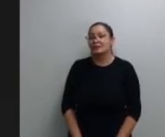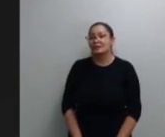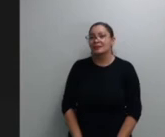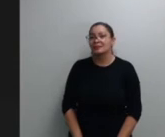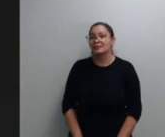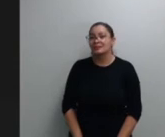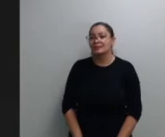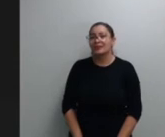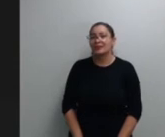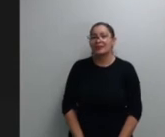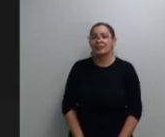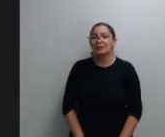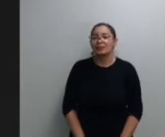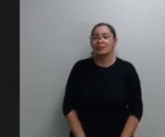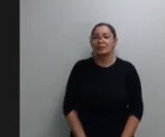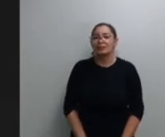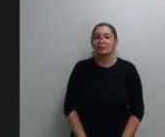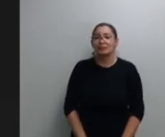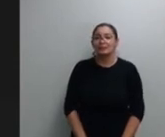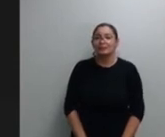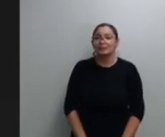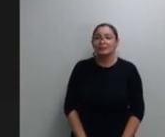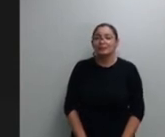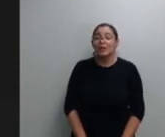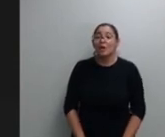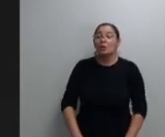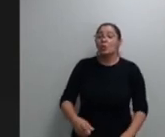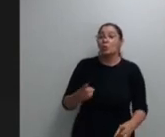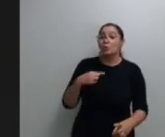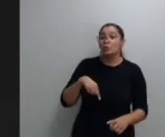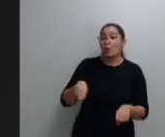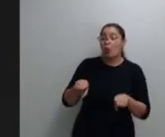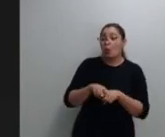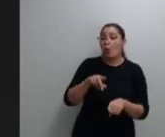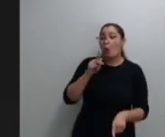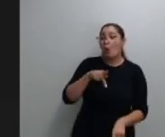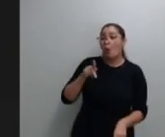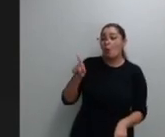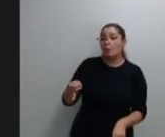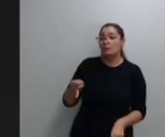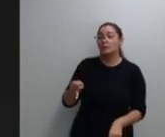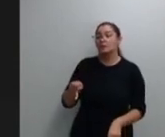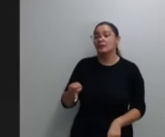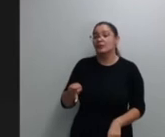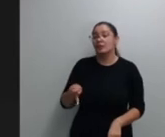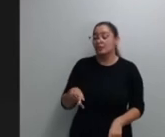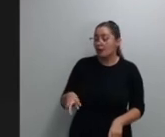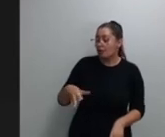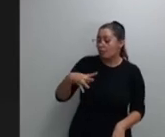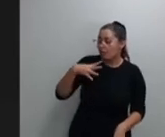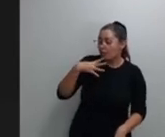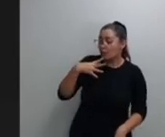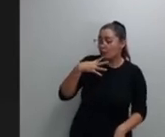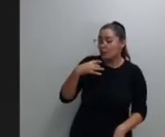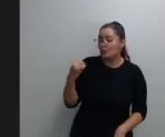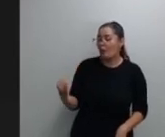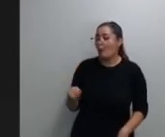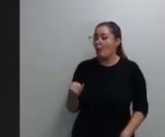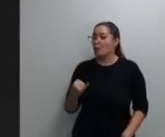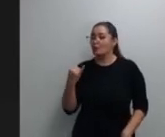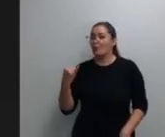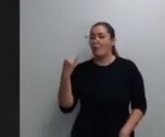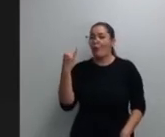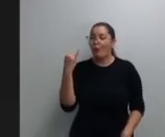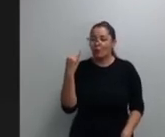vigorava a época dos fatos ou hora revogada o professor Sérgio Ferraz reconhece a importância do controle dos